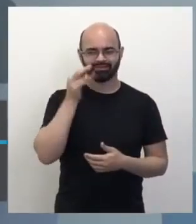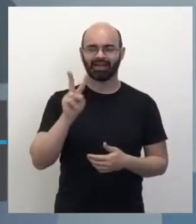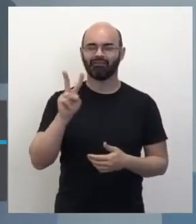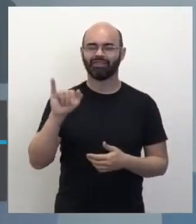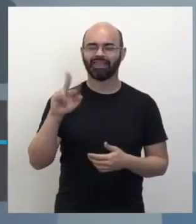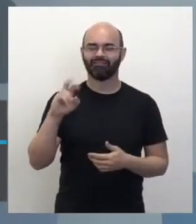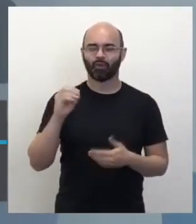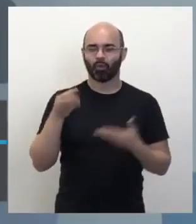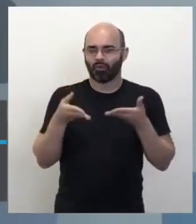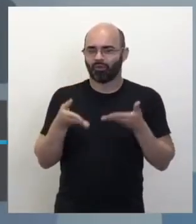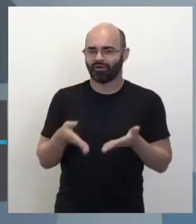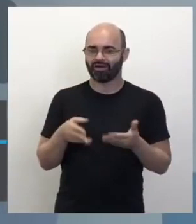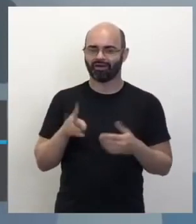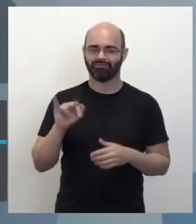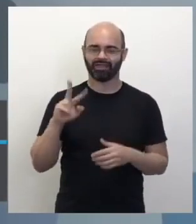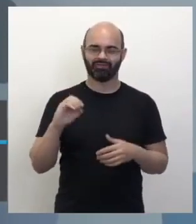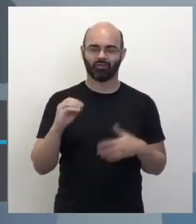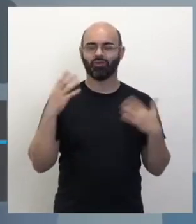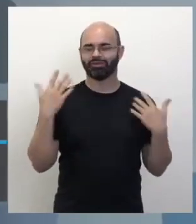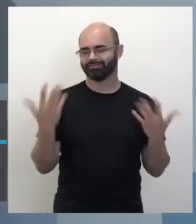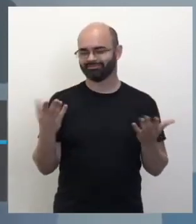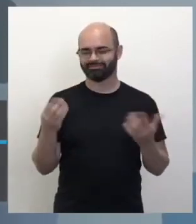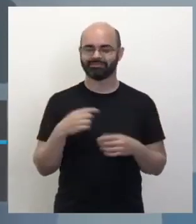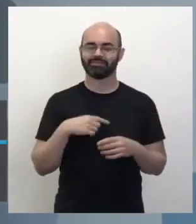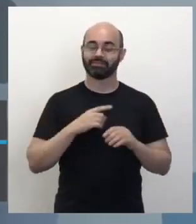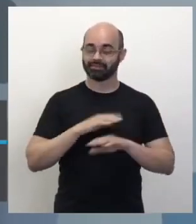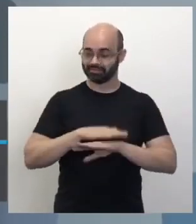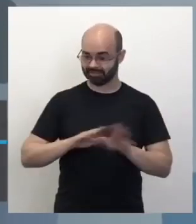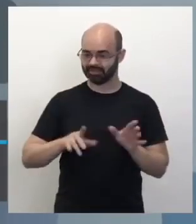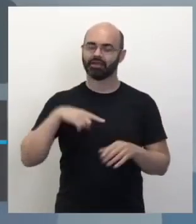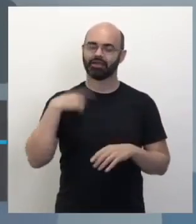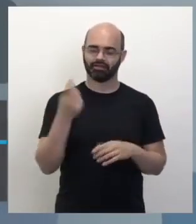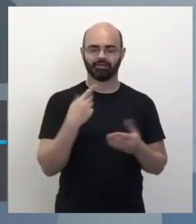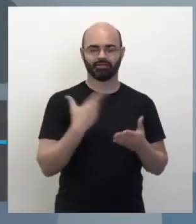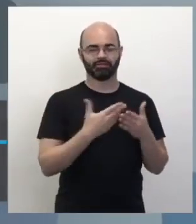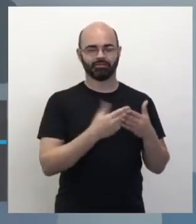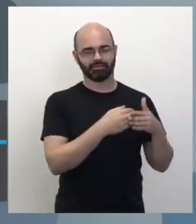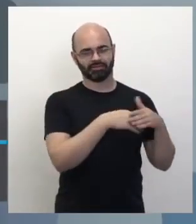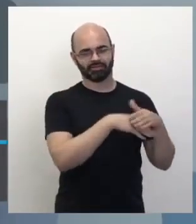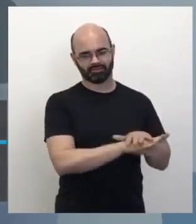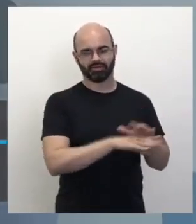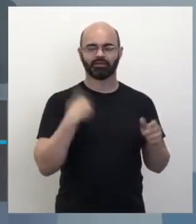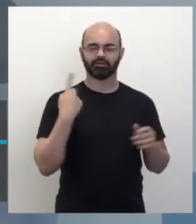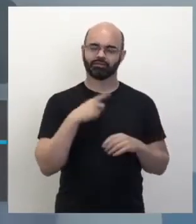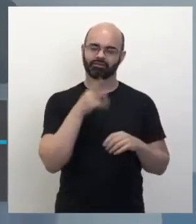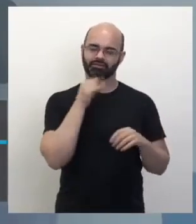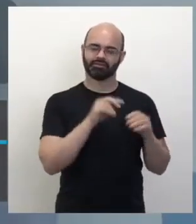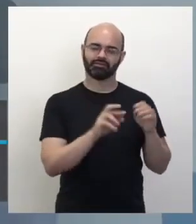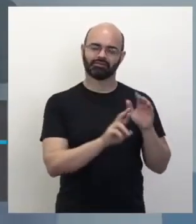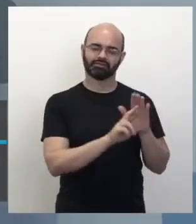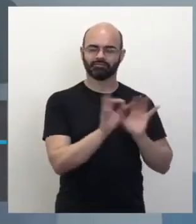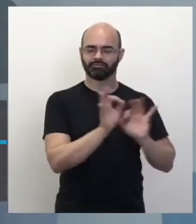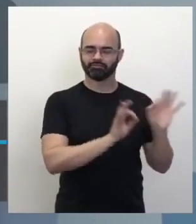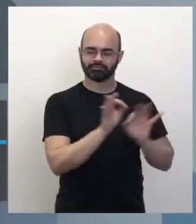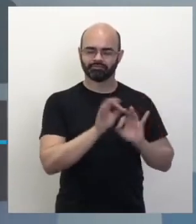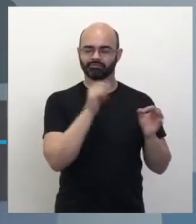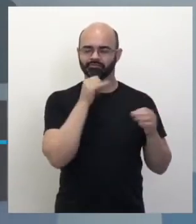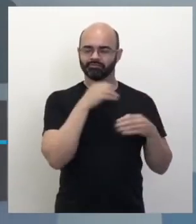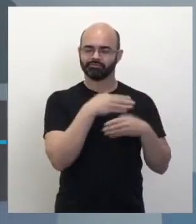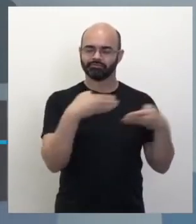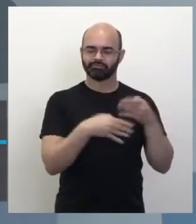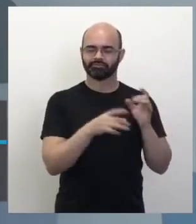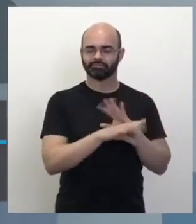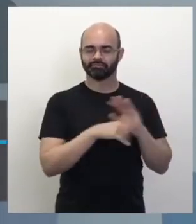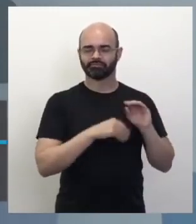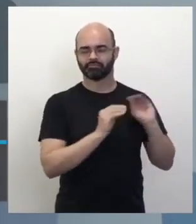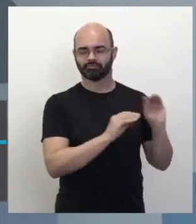antes. Mas às vezes a gente coloca o PowerPoint antes. Se o PowerPoint não estiver lá é porque a gente faz um ajuste ali, né? Falta algum link, a gente comete algum